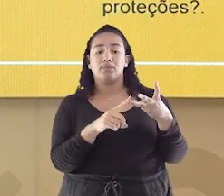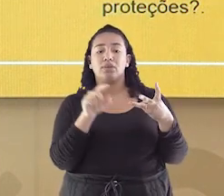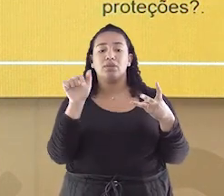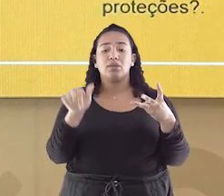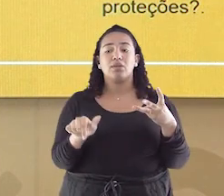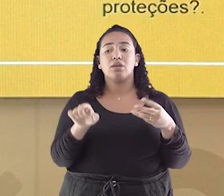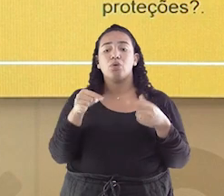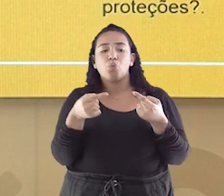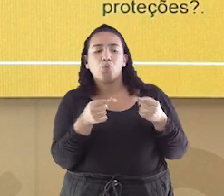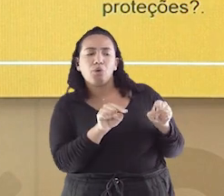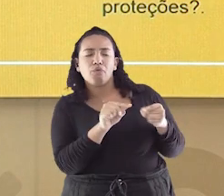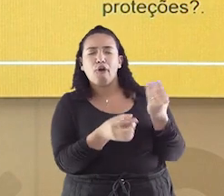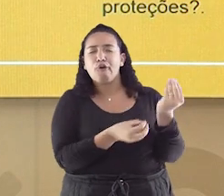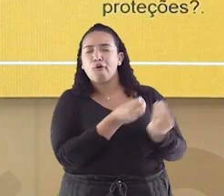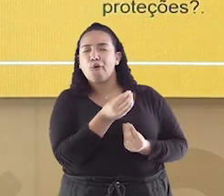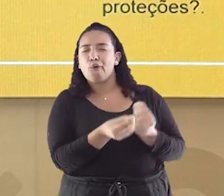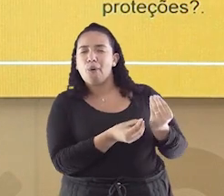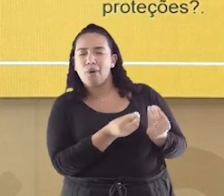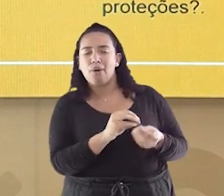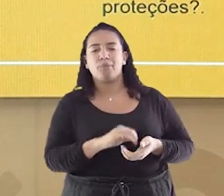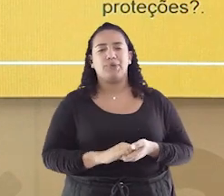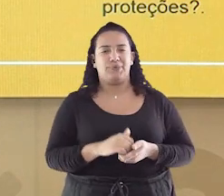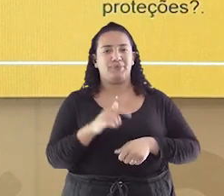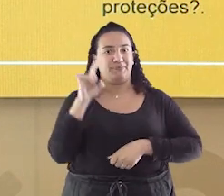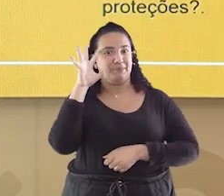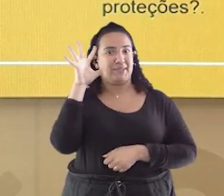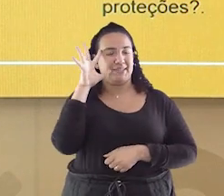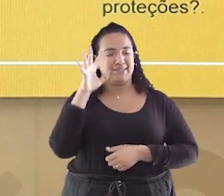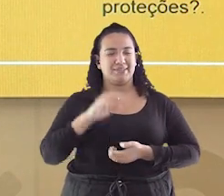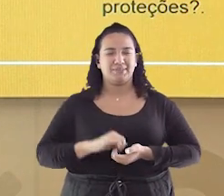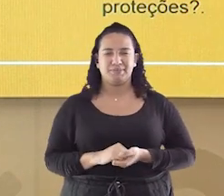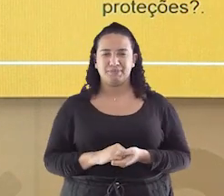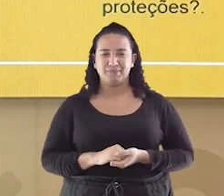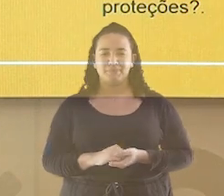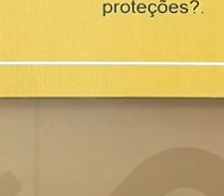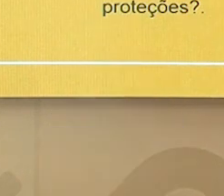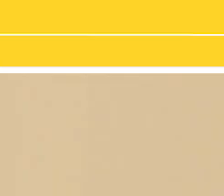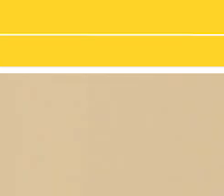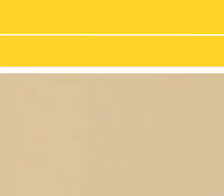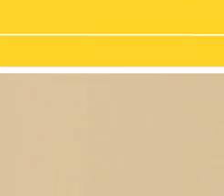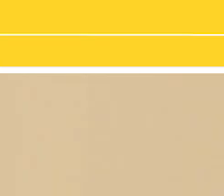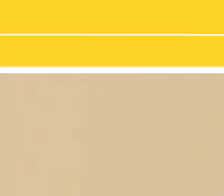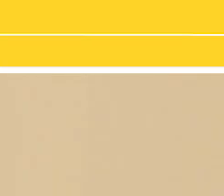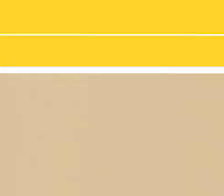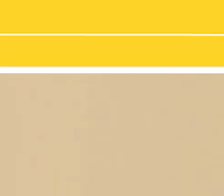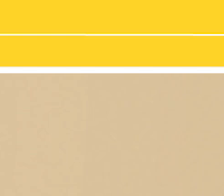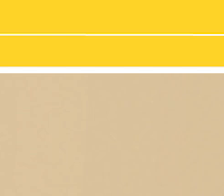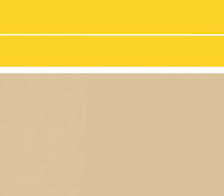terceiro, quais truques ele usa para fazer suas proteções? Pensem um pouquinho em casa.